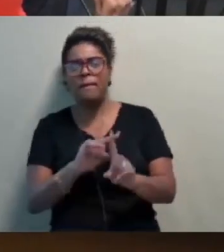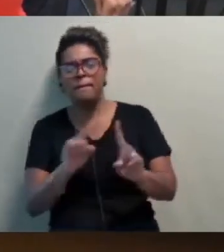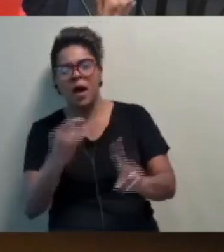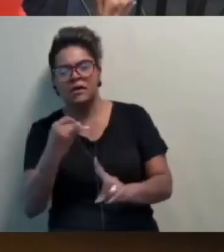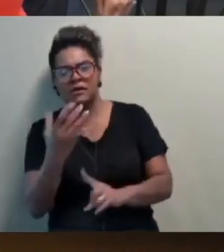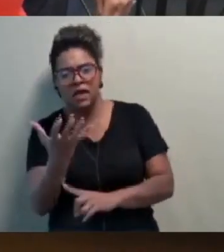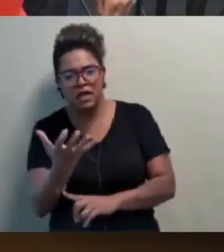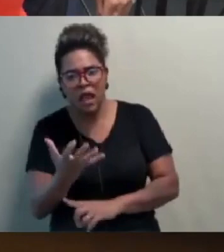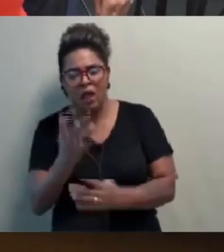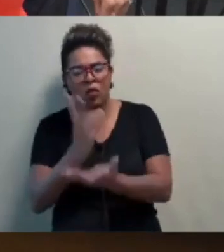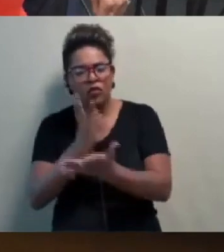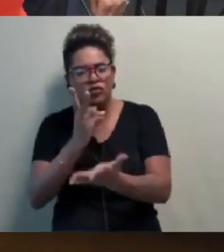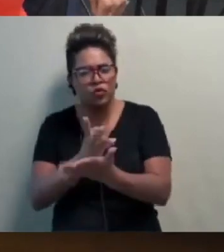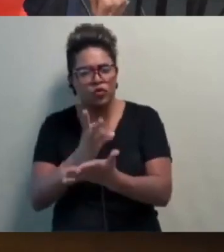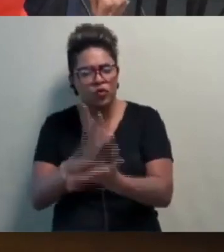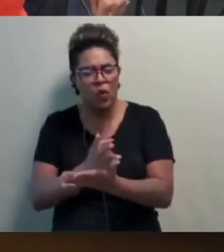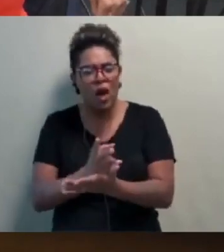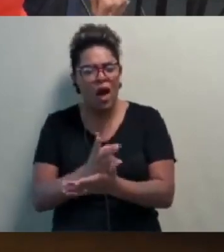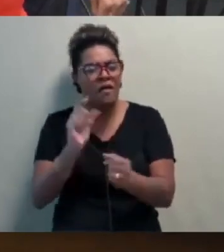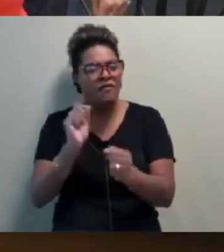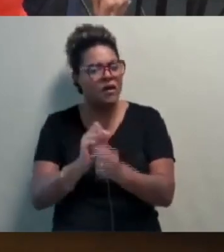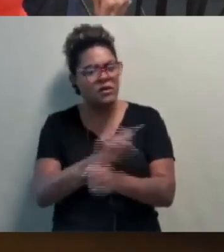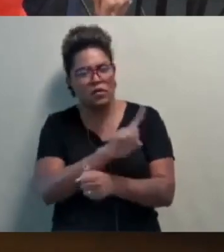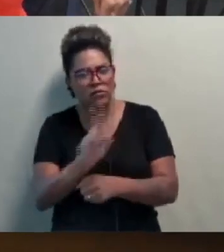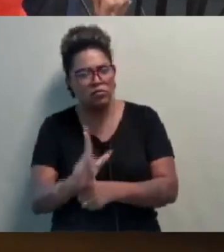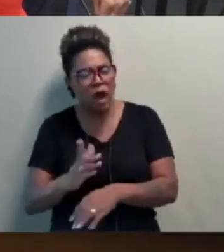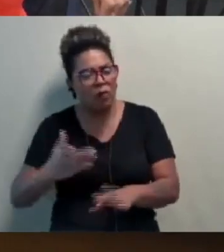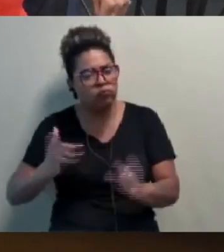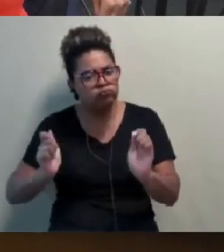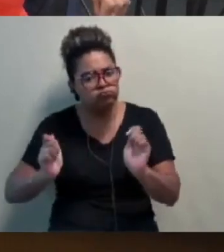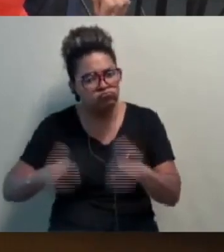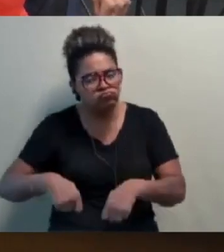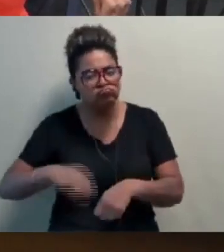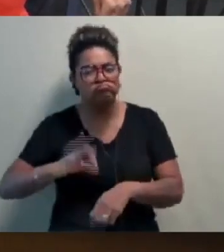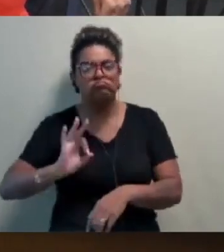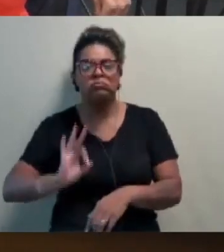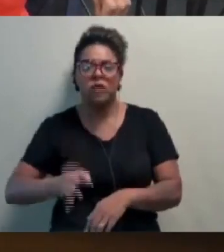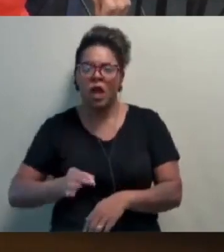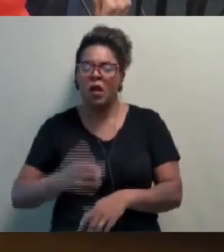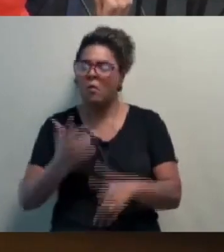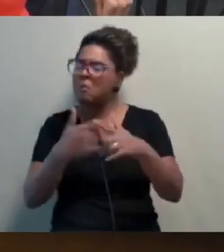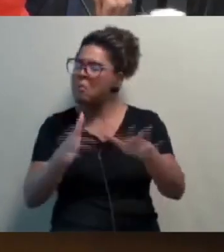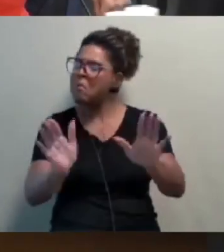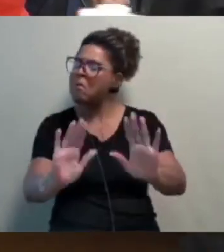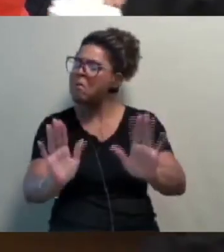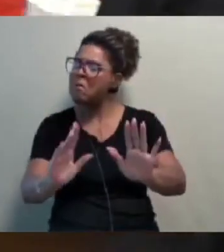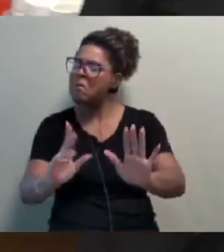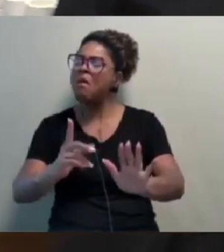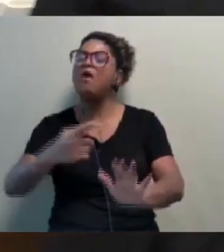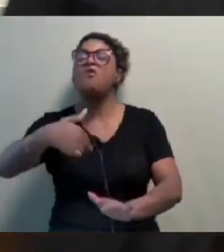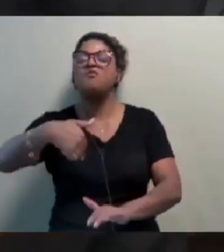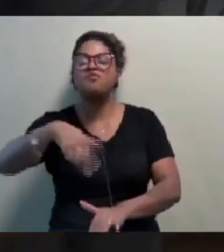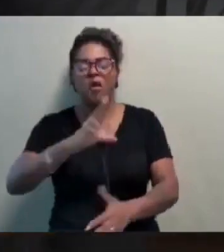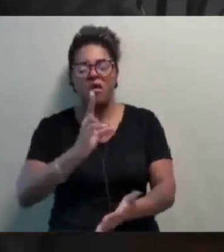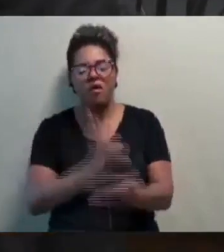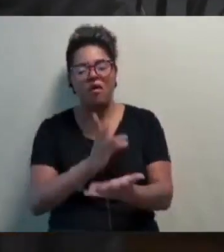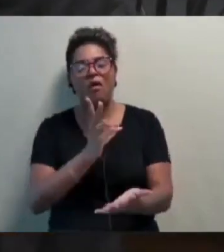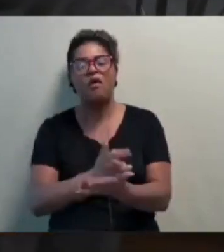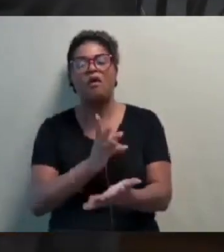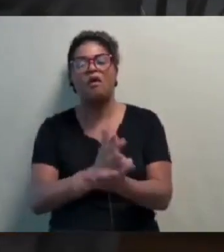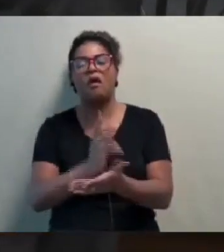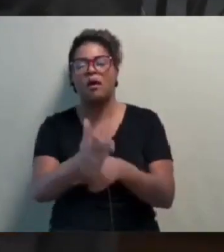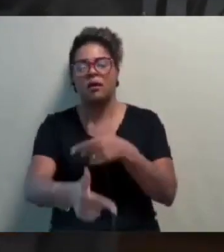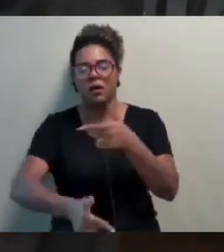não tem problema nenhum. Nós vamos continuar fazendo o nosso trabalho, nós vamos continuar insistindo em prol da população, em prol do